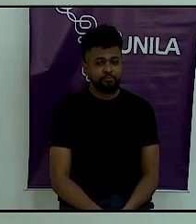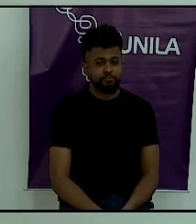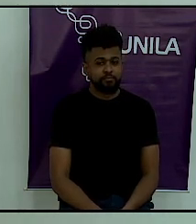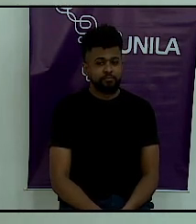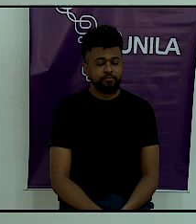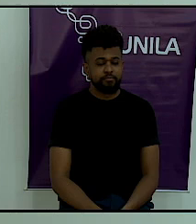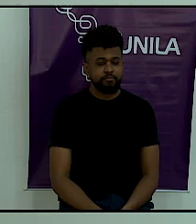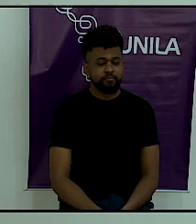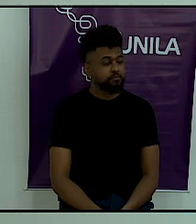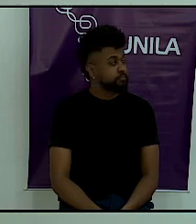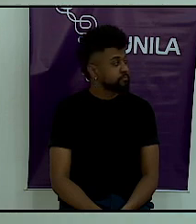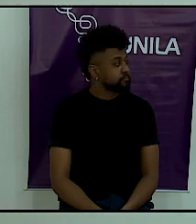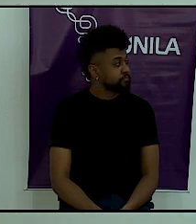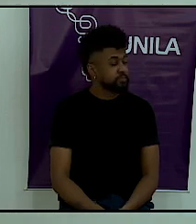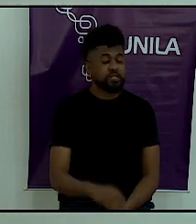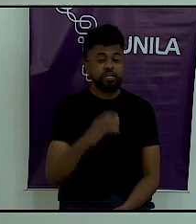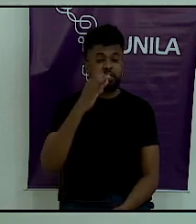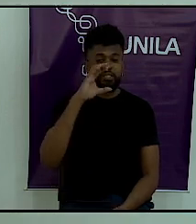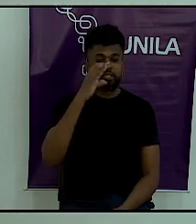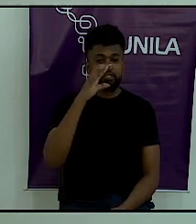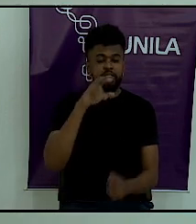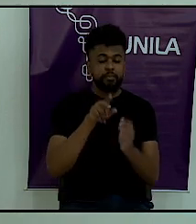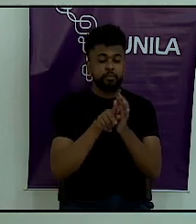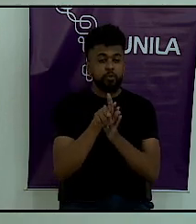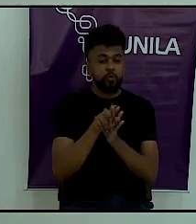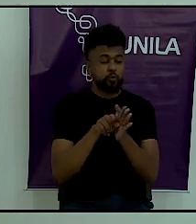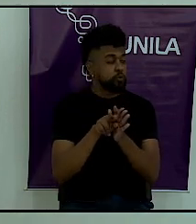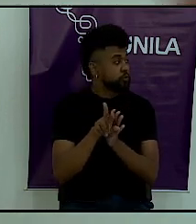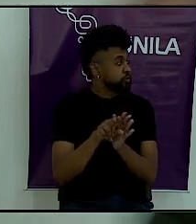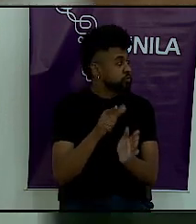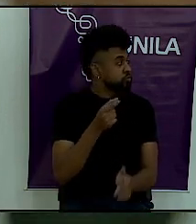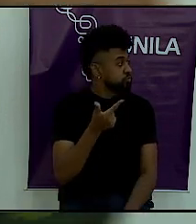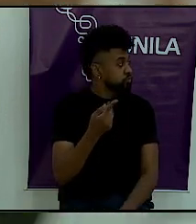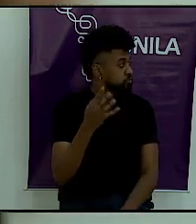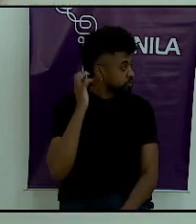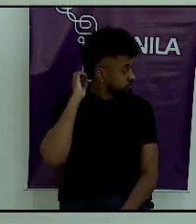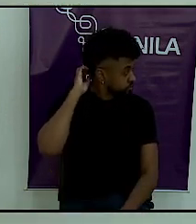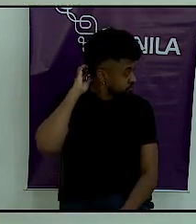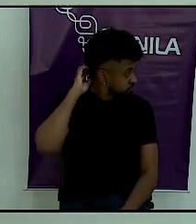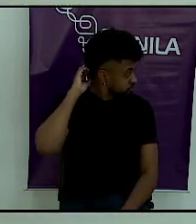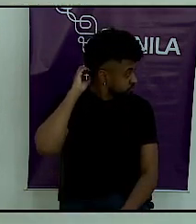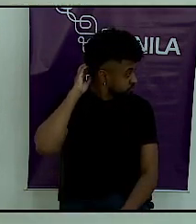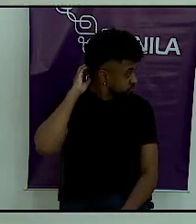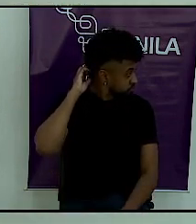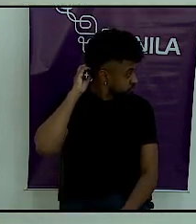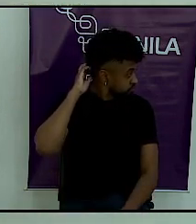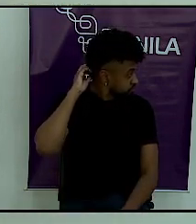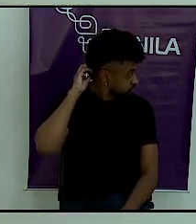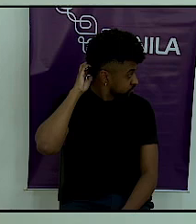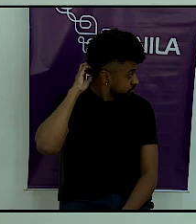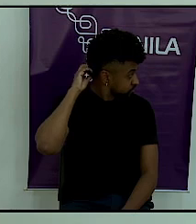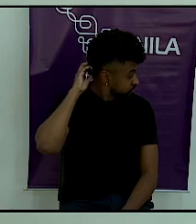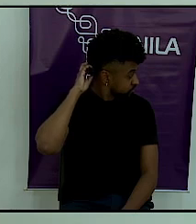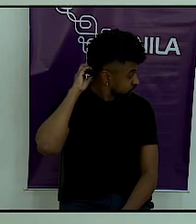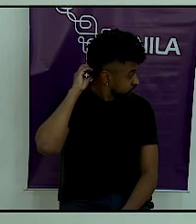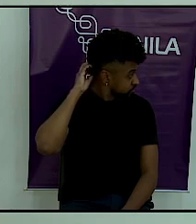Ciência Popular 3D, curso de Ciências Biológicas, já tem uma ação em 2024 em andamento também, né? Olá,